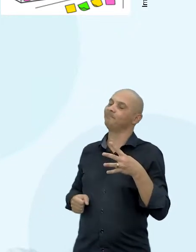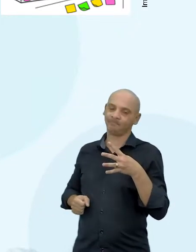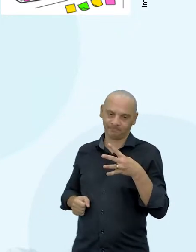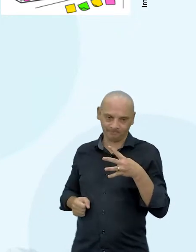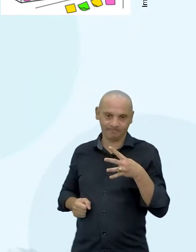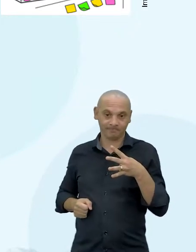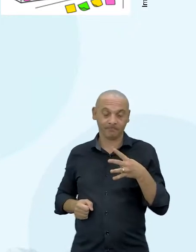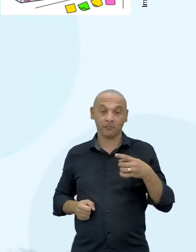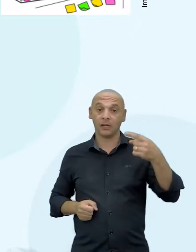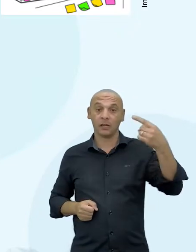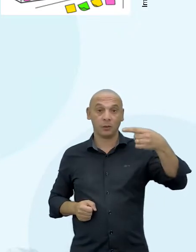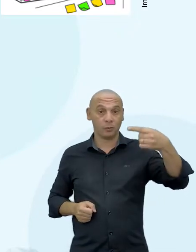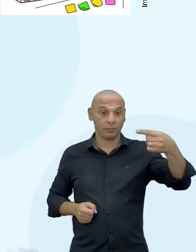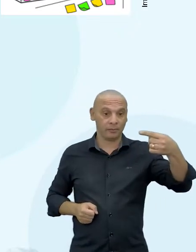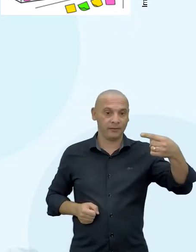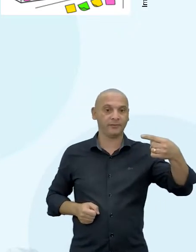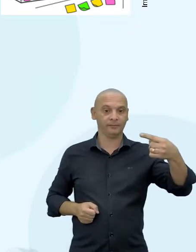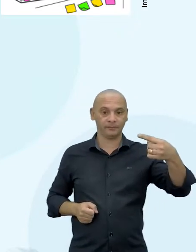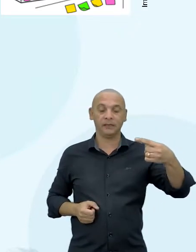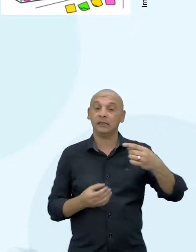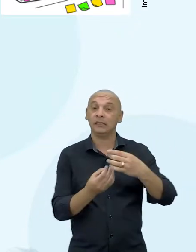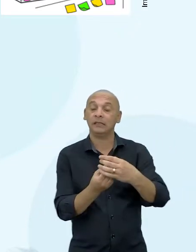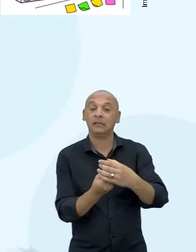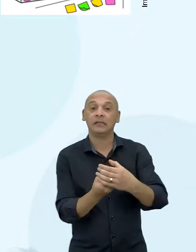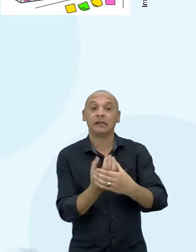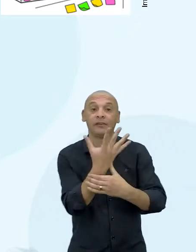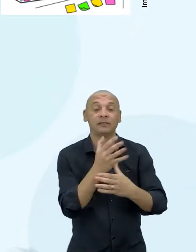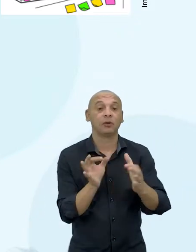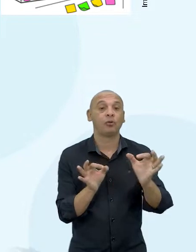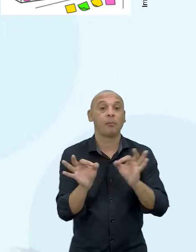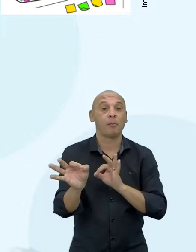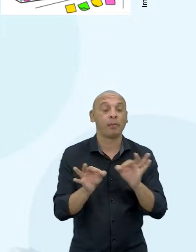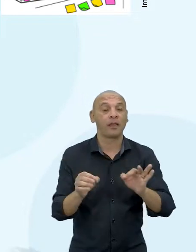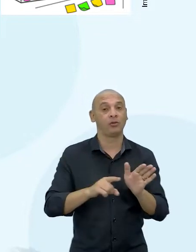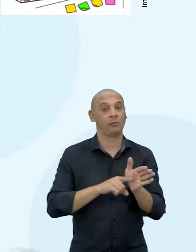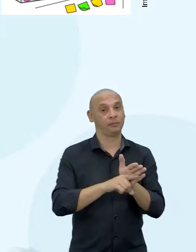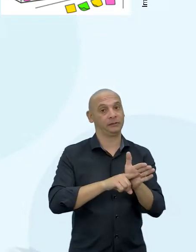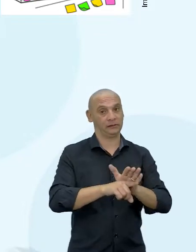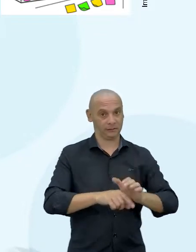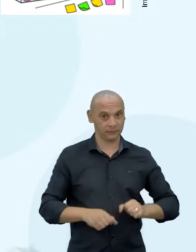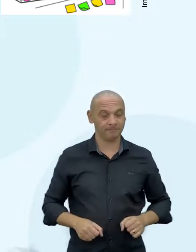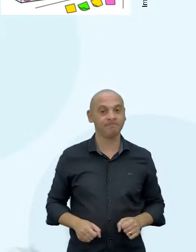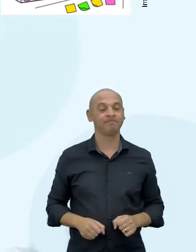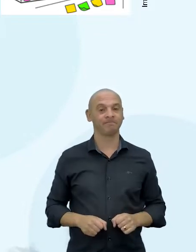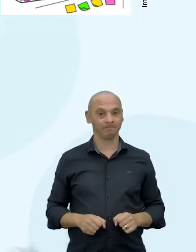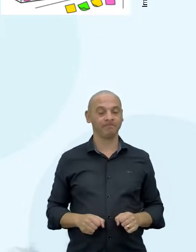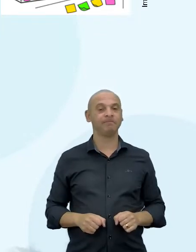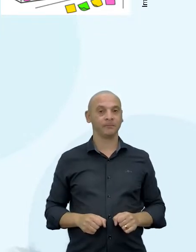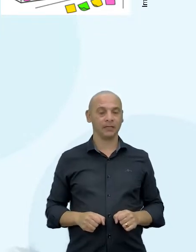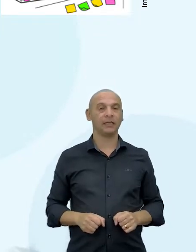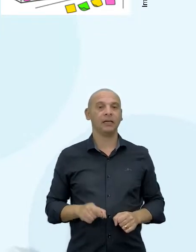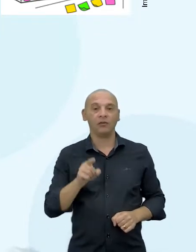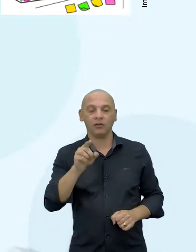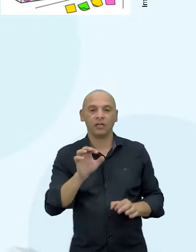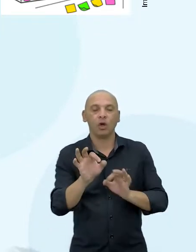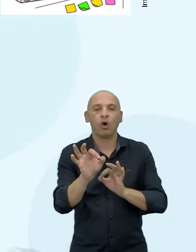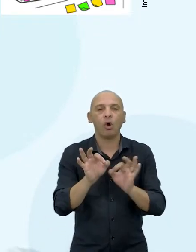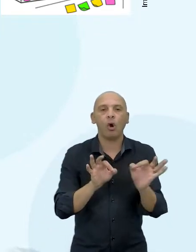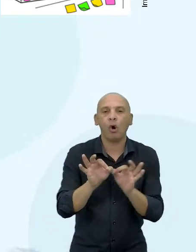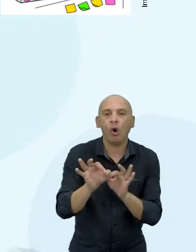ele pode ser dividido, vamos dizer aí, em 4 momentinhos básicos. O primeiro é a